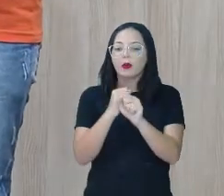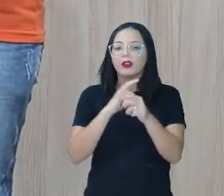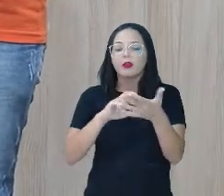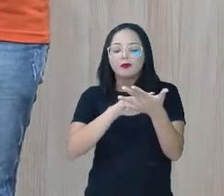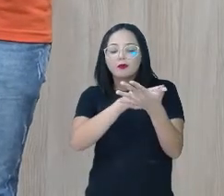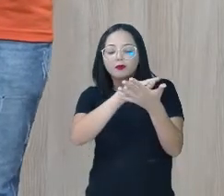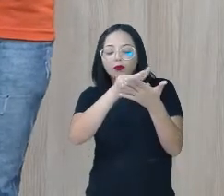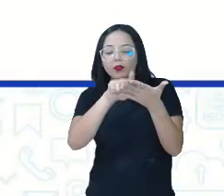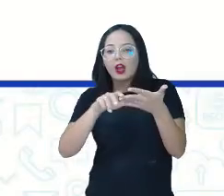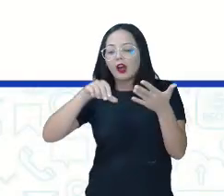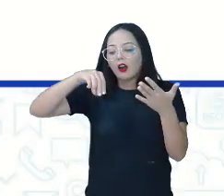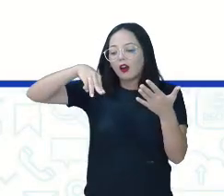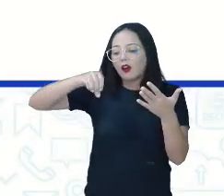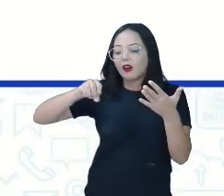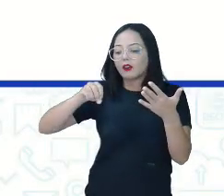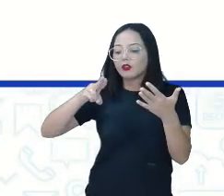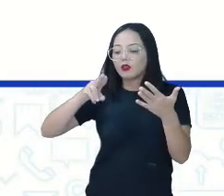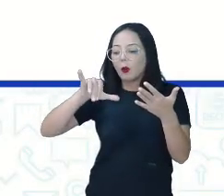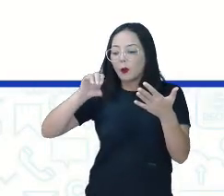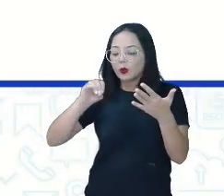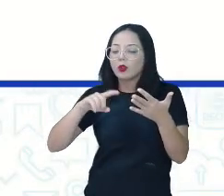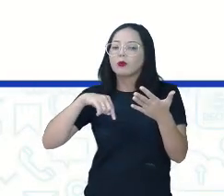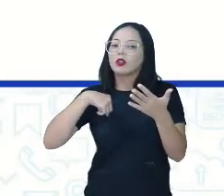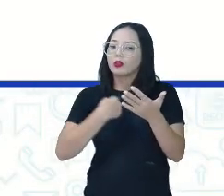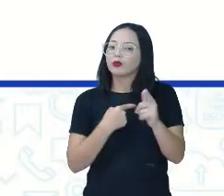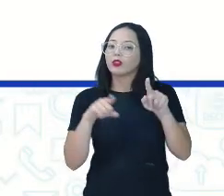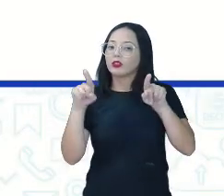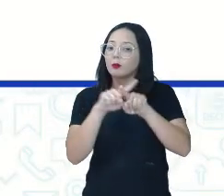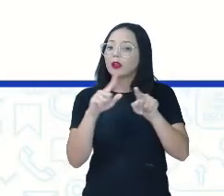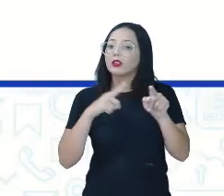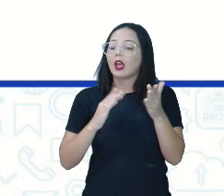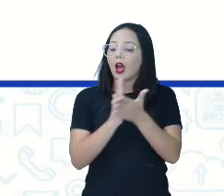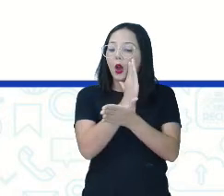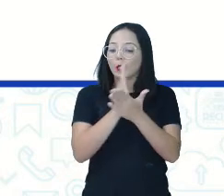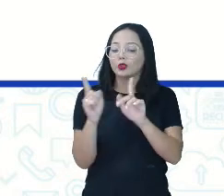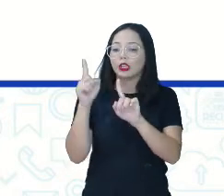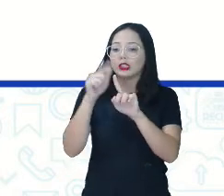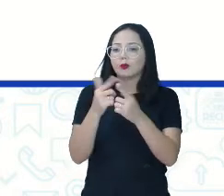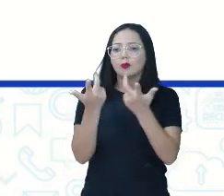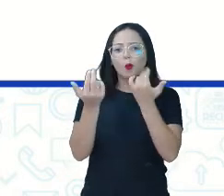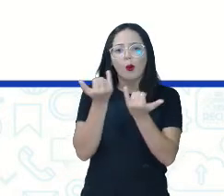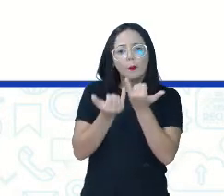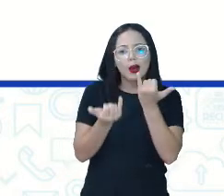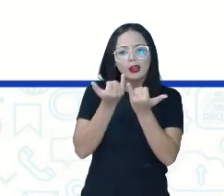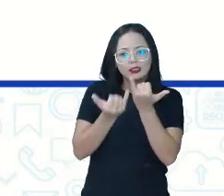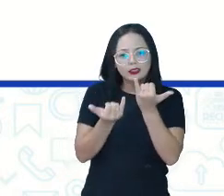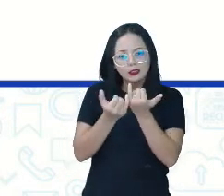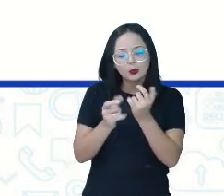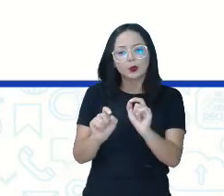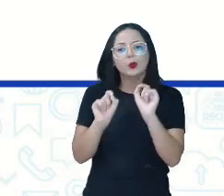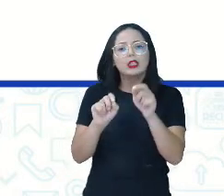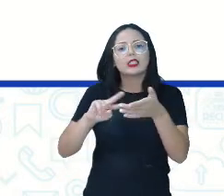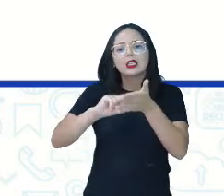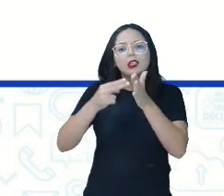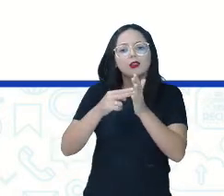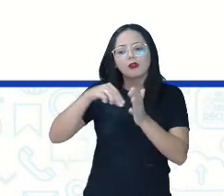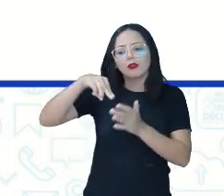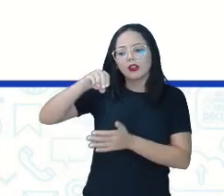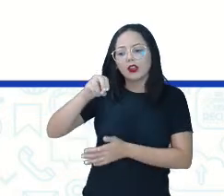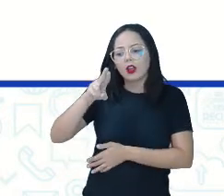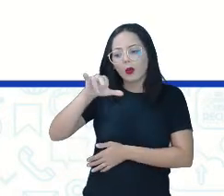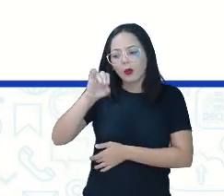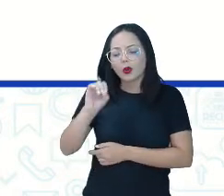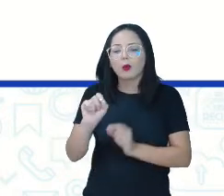vários monômios, certo? E a gente tem aí alguns monômios semelhantes. O que são monômios semelhantes, Pedro?